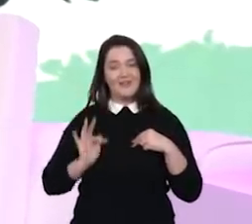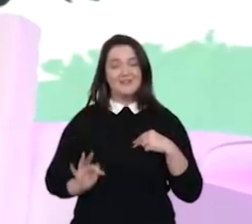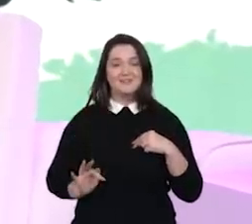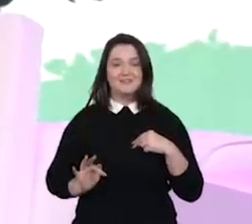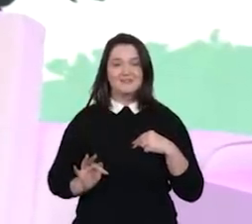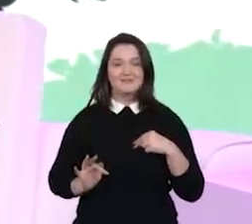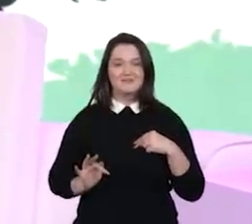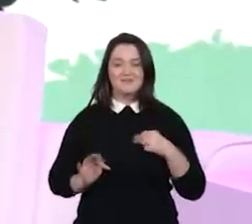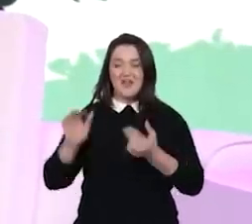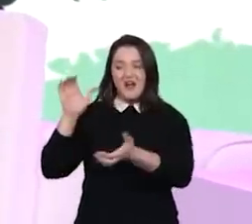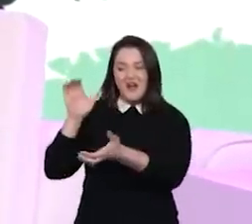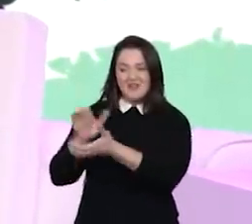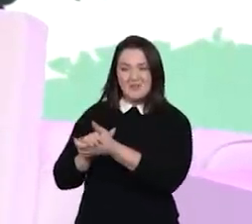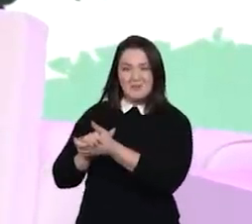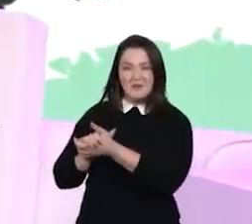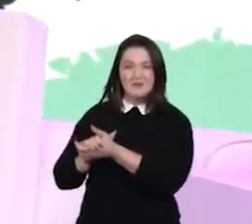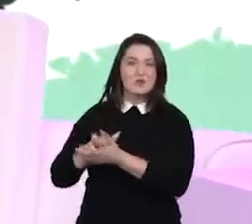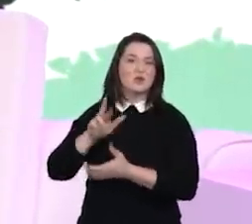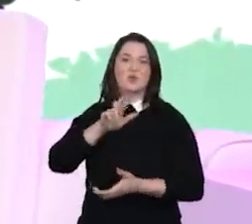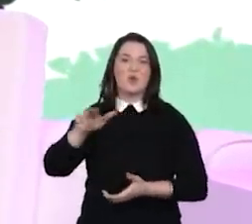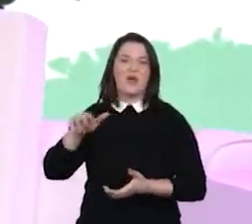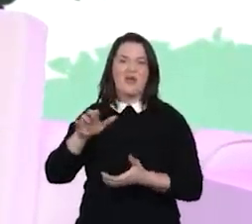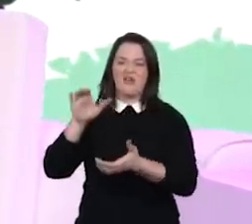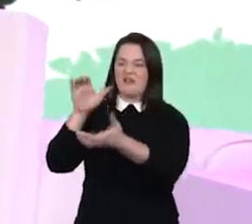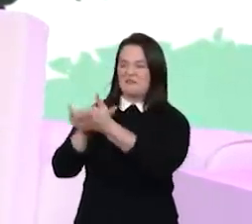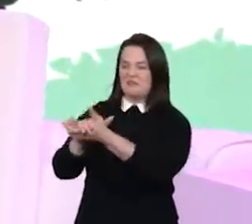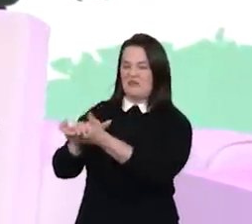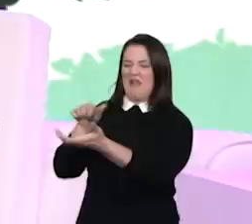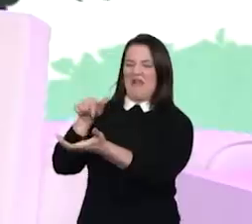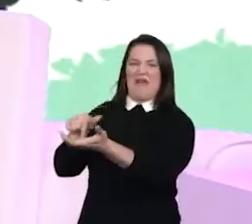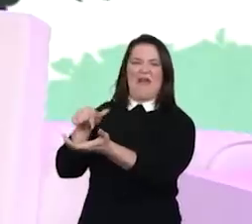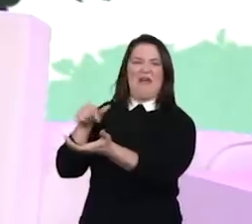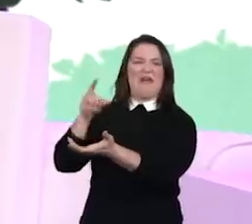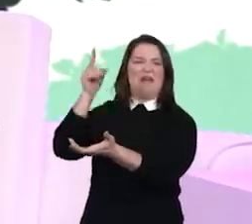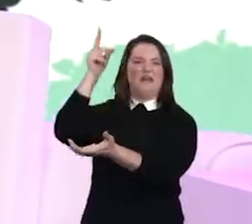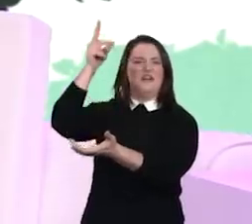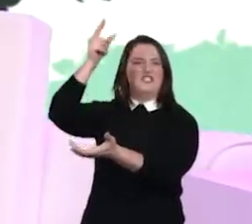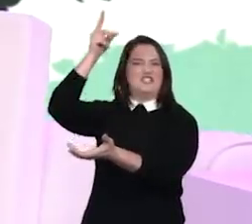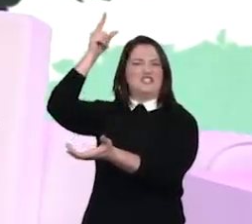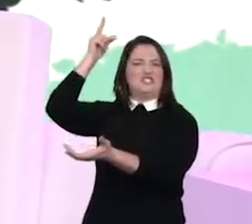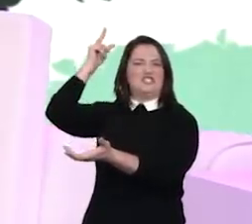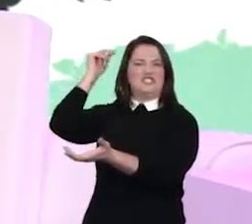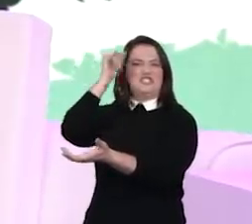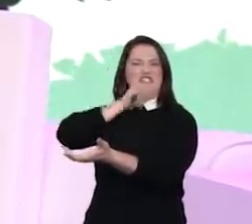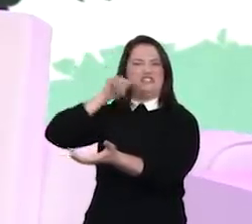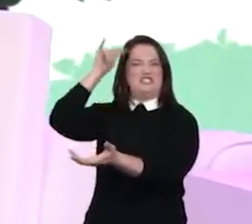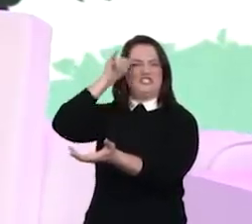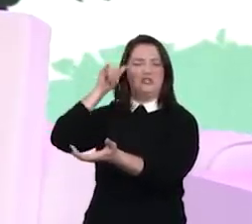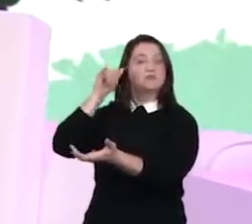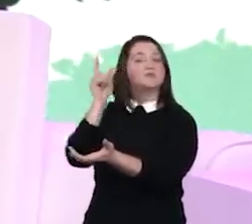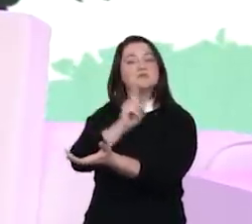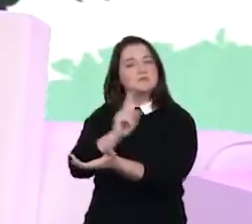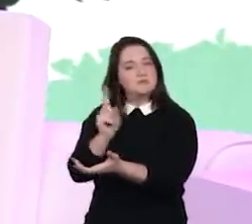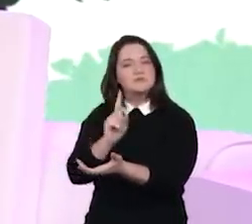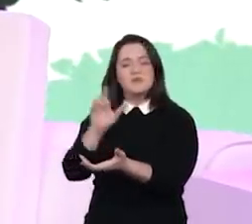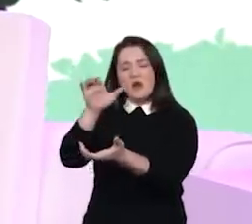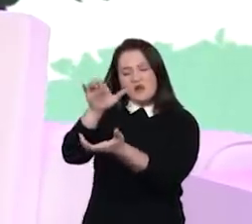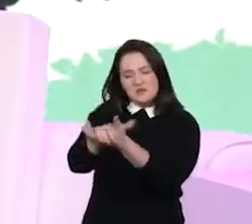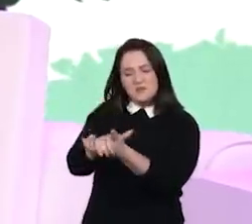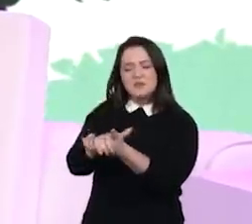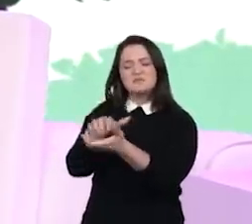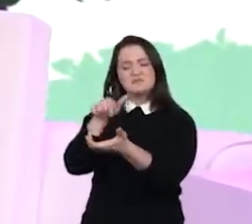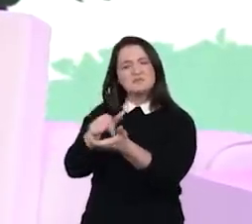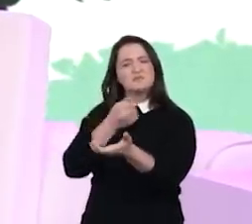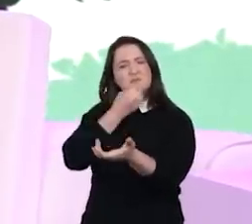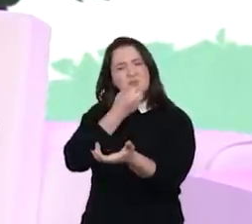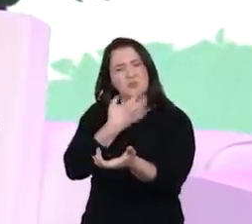O casamento não é uma instituição falida. Deus criou a nossa casa para mostrar para o mundo que